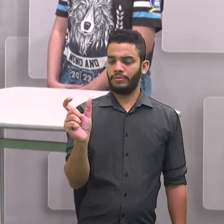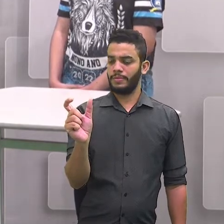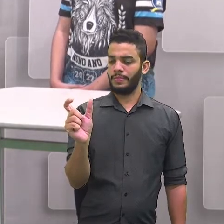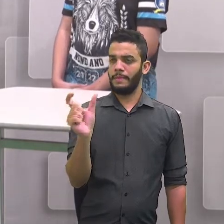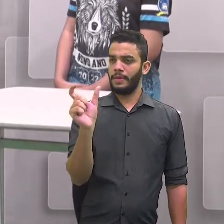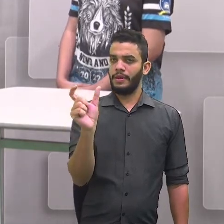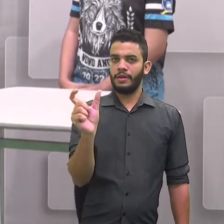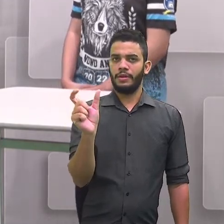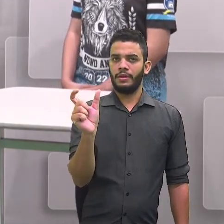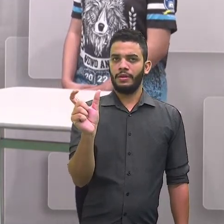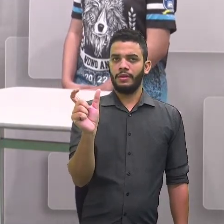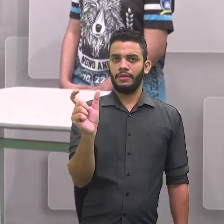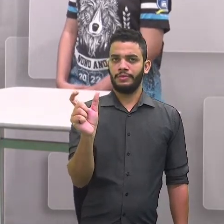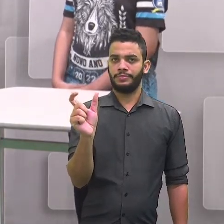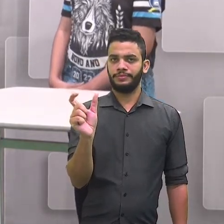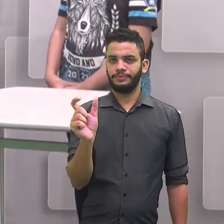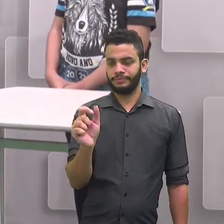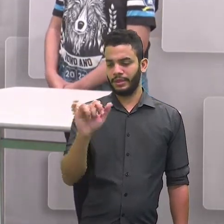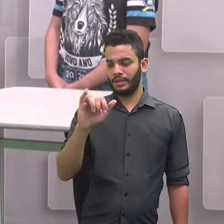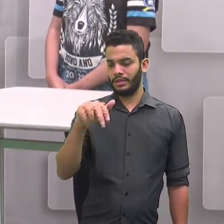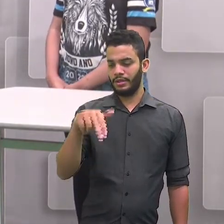ininteligível. Pode repetir, por favor?